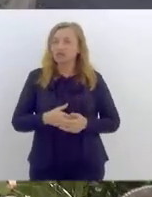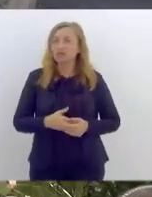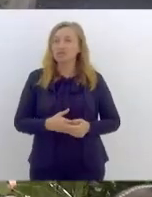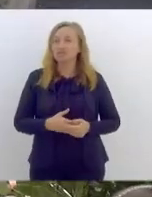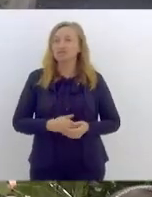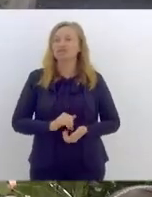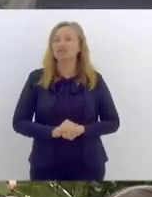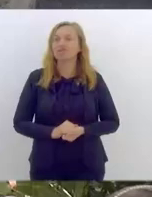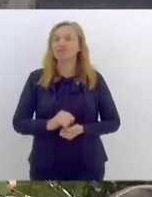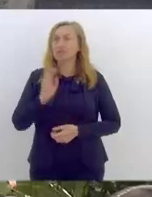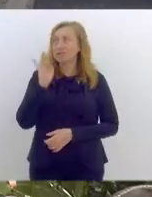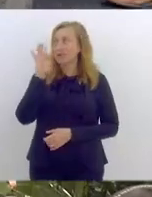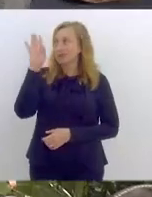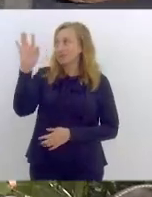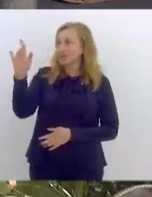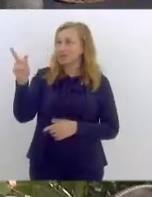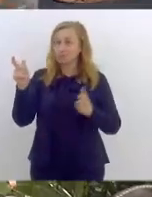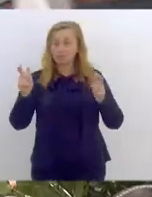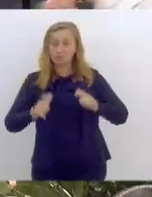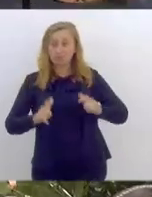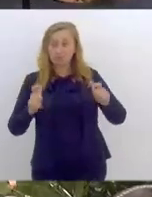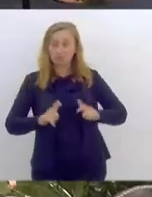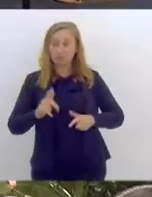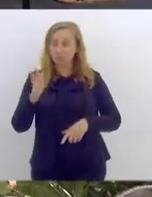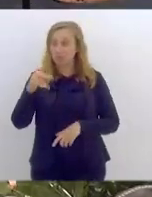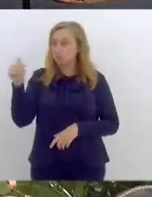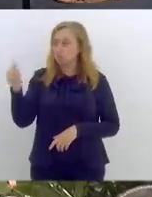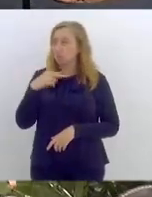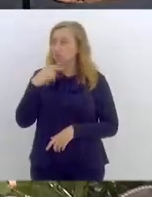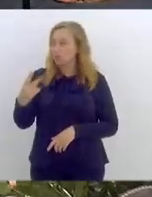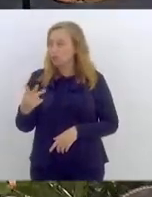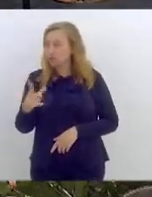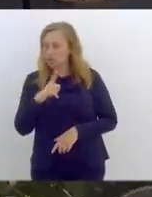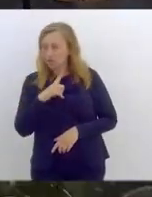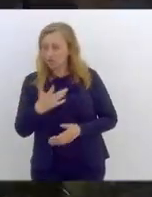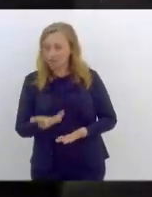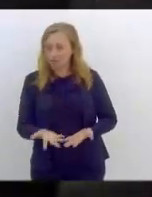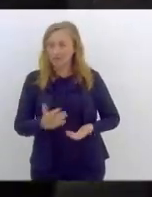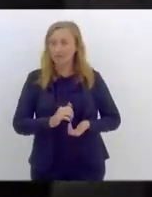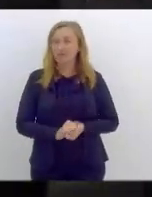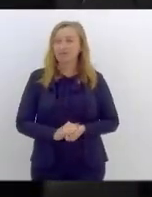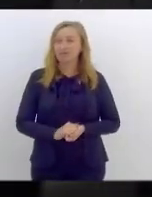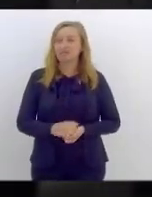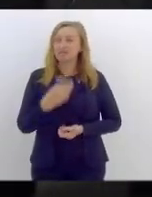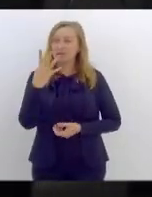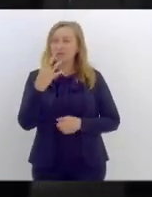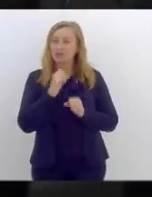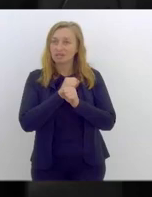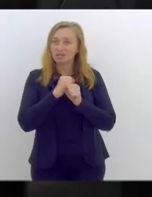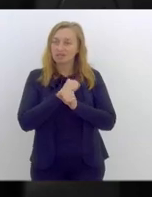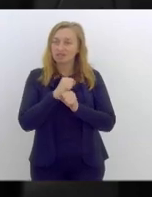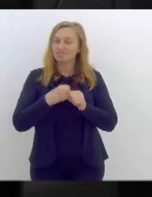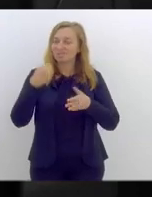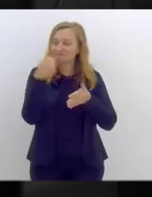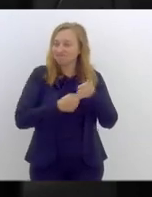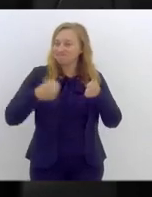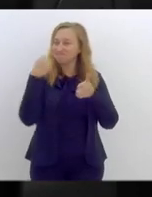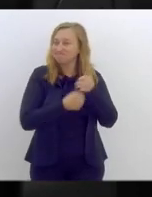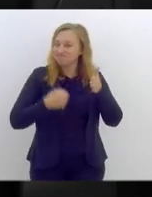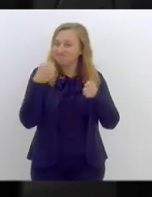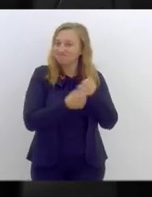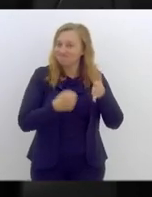se imaginaram nesse lugar e nunca tiveram voz. Foram 4 anos de muita luta